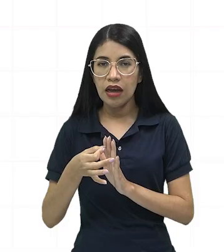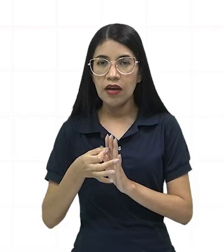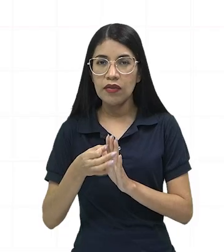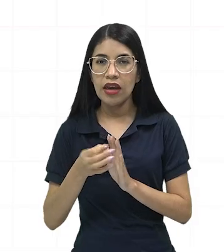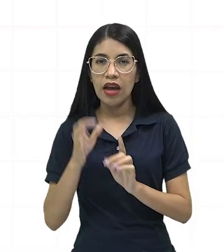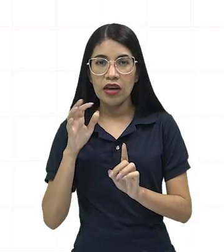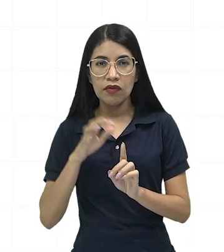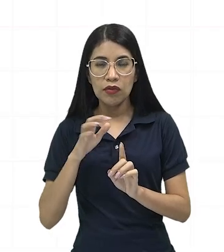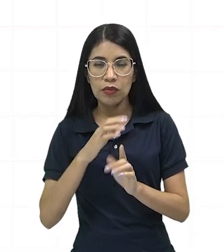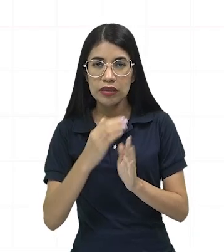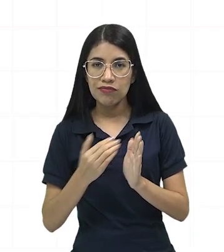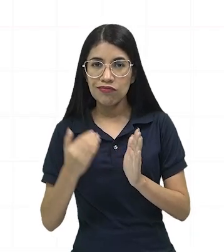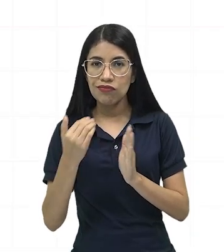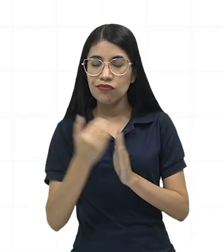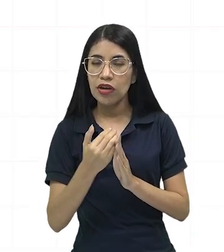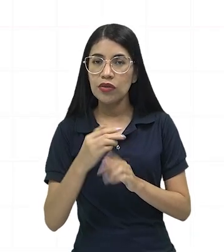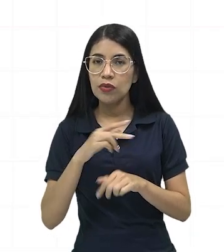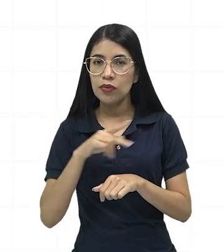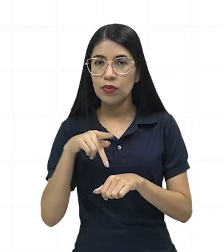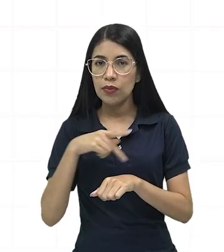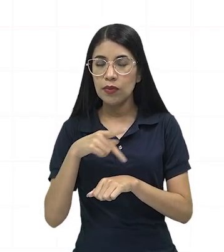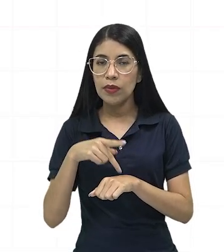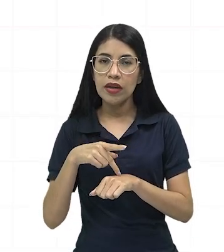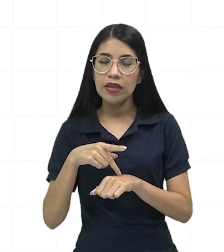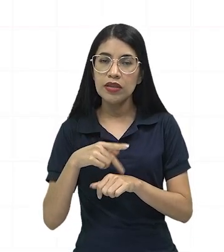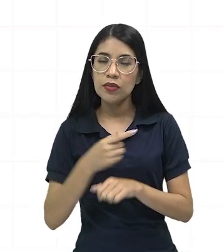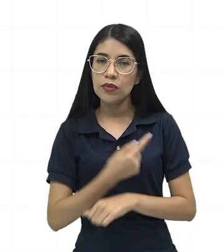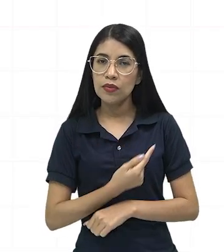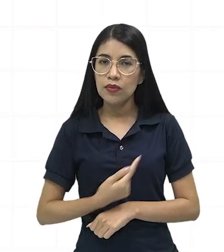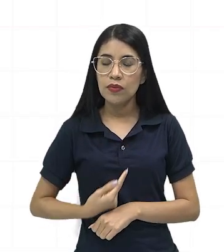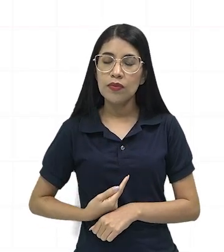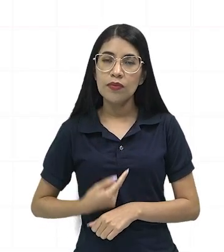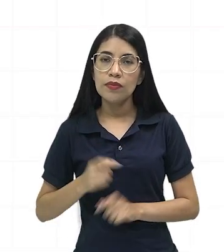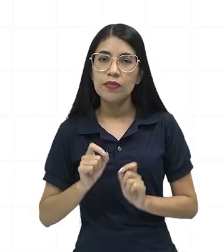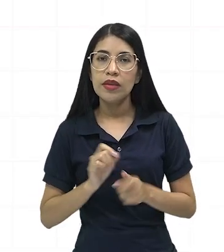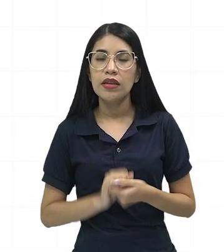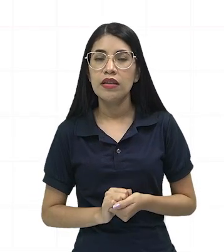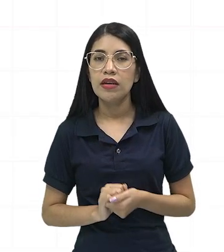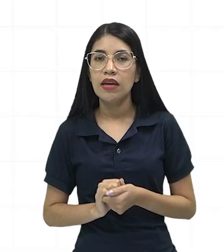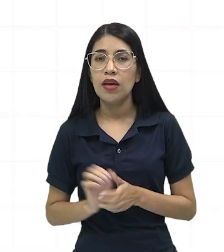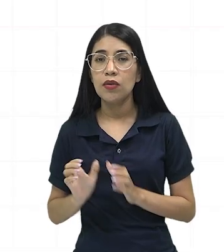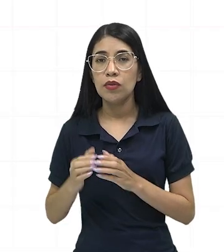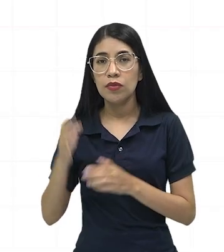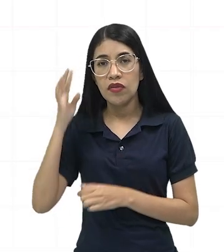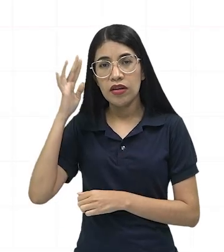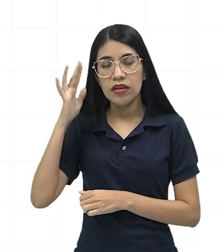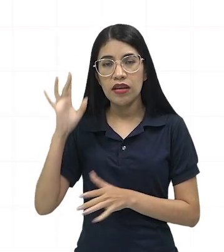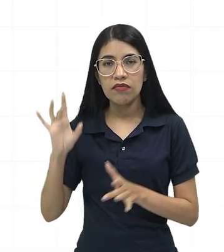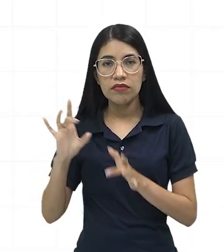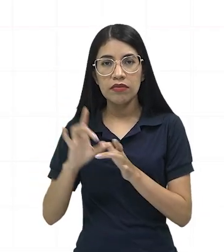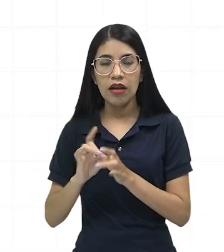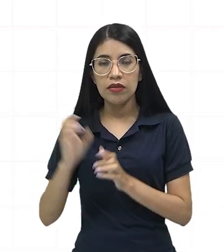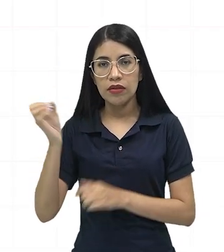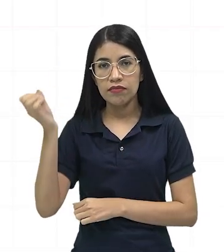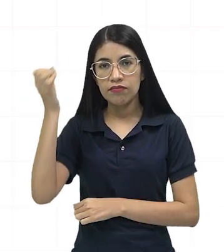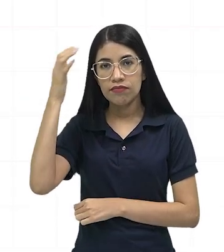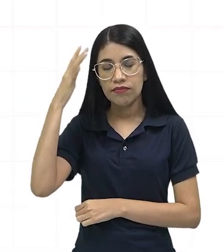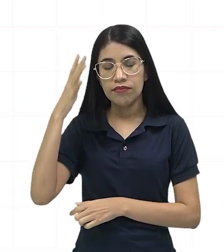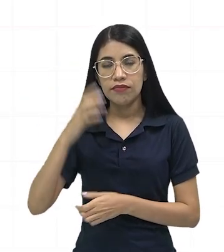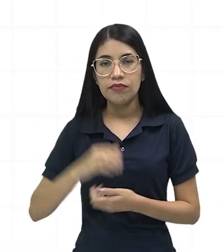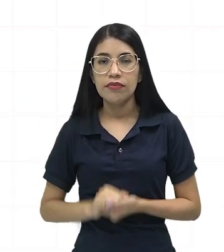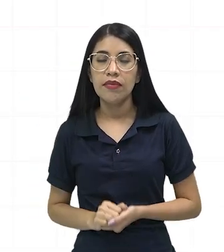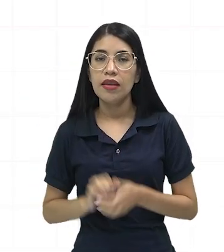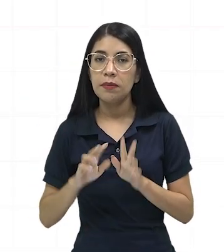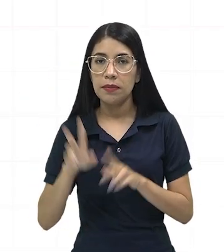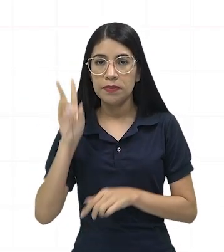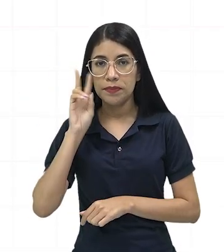excessiva intervenção do Estado, estamos falando aí, de pensadores que estão atrelados ao pensamento iluminista.